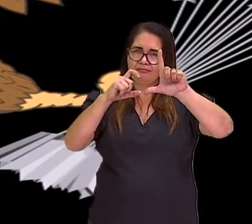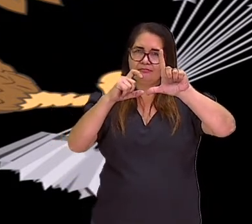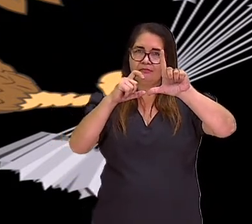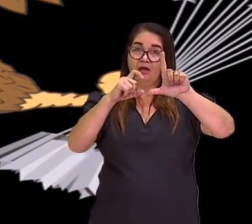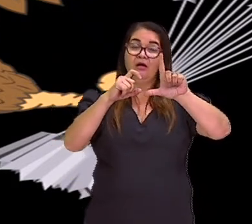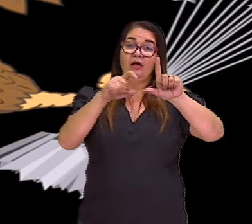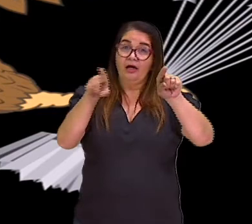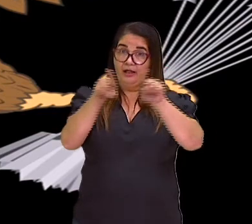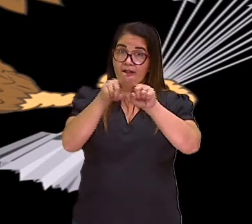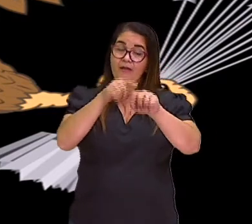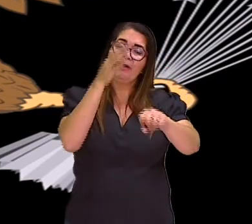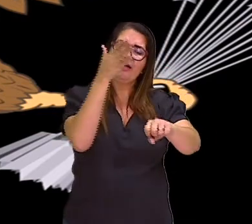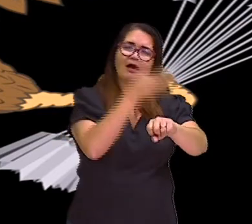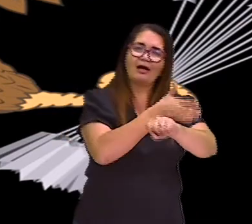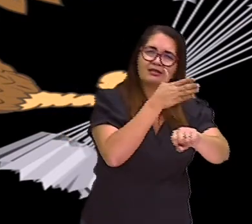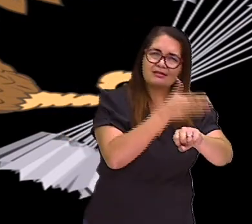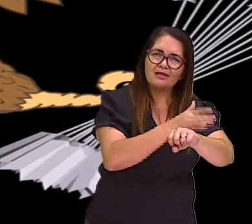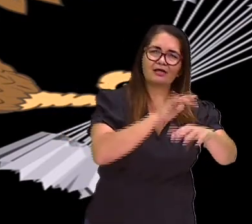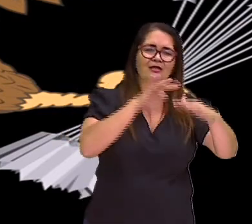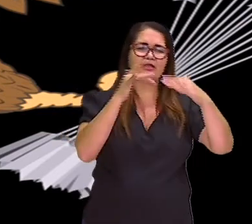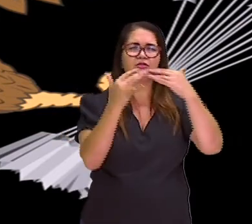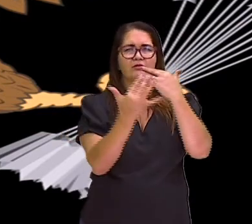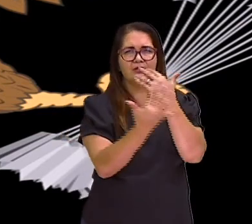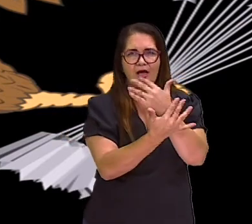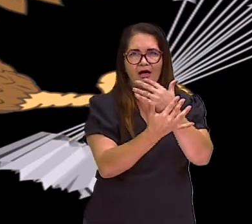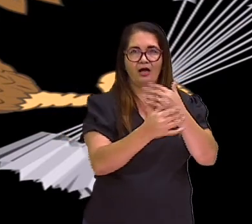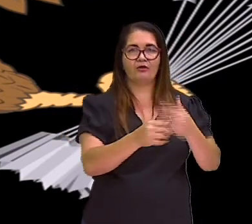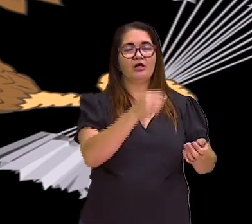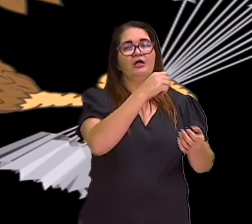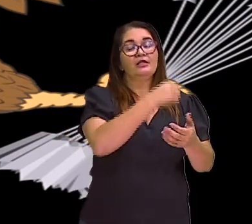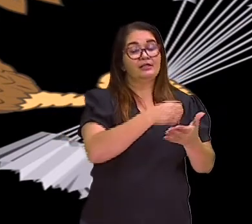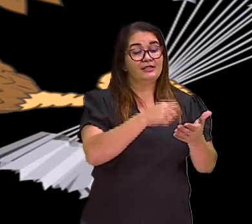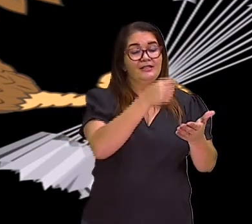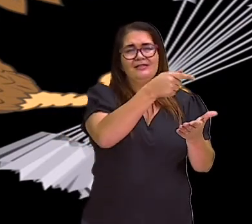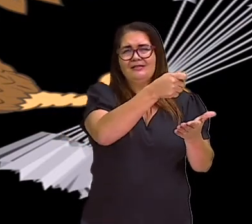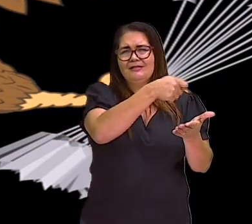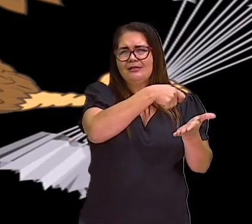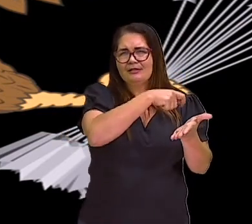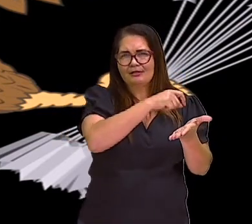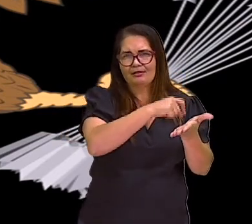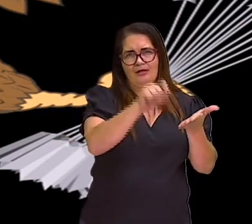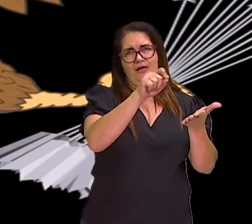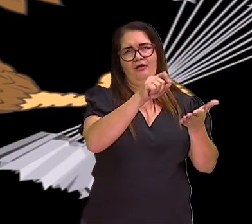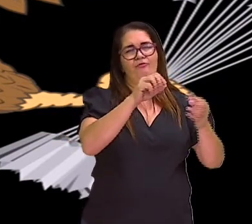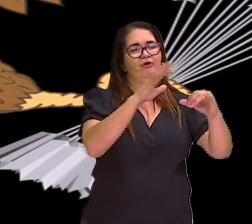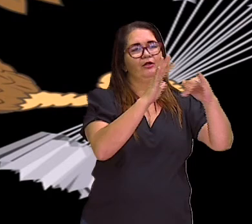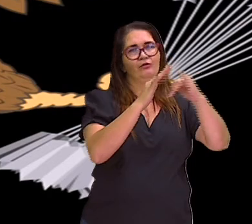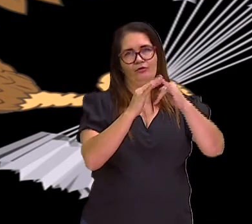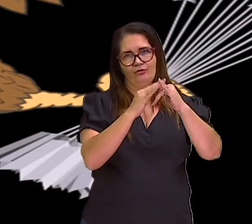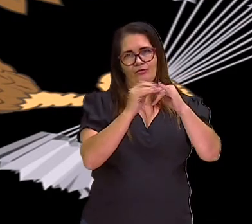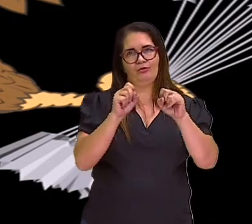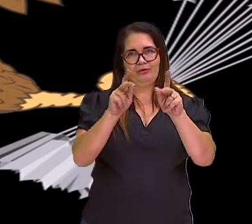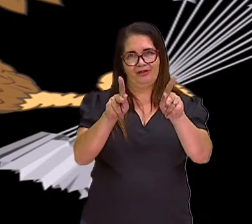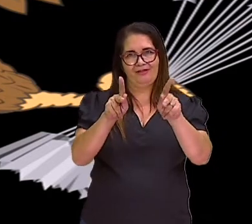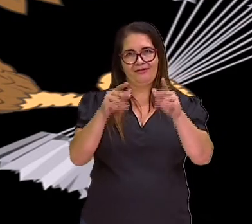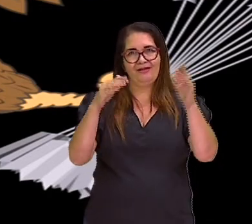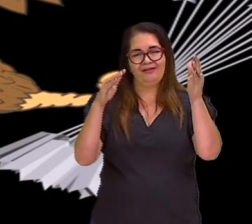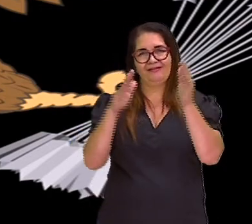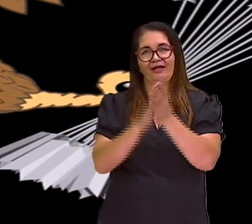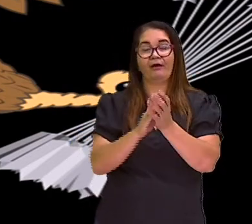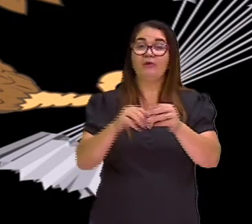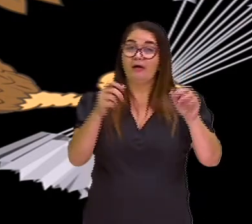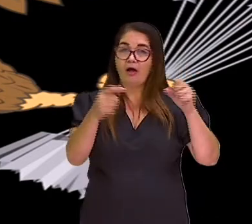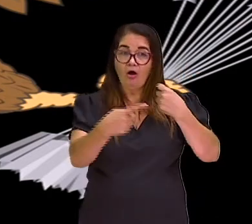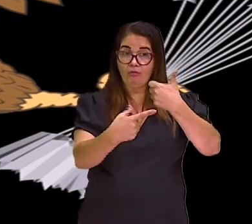tela. Acesse nossas redes sociais, se inscreva em nosso canal do YouTube SMED GV, deixe